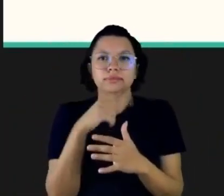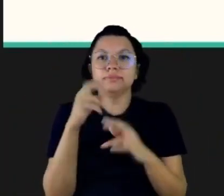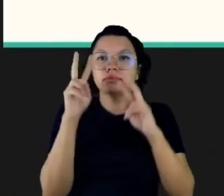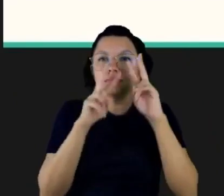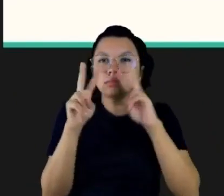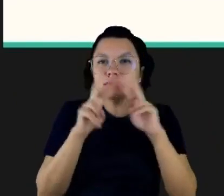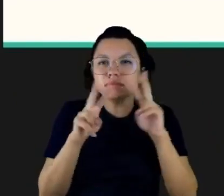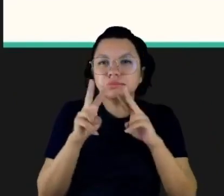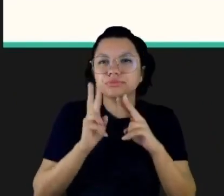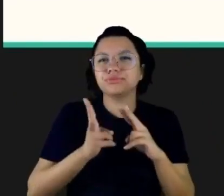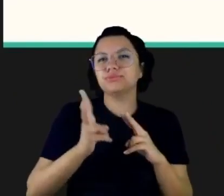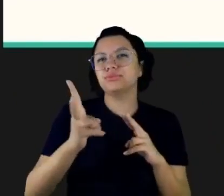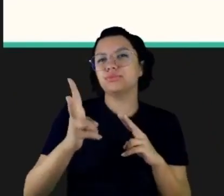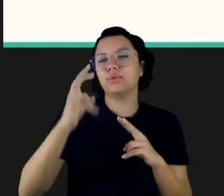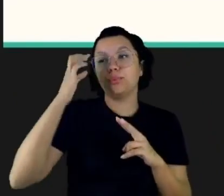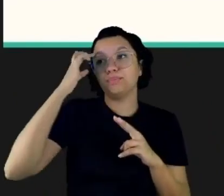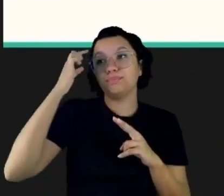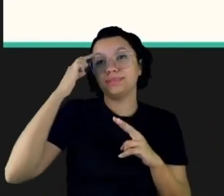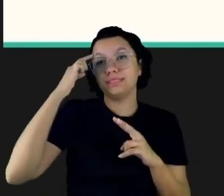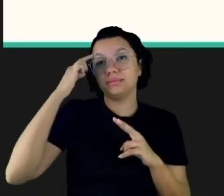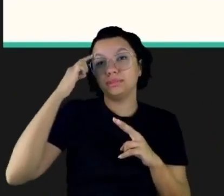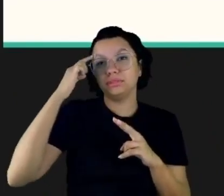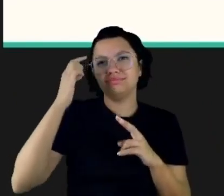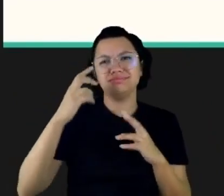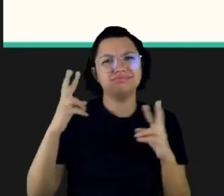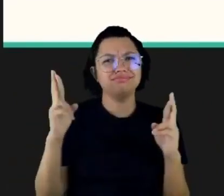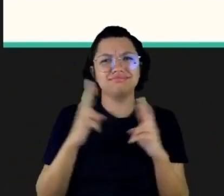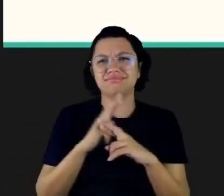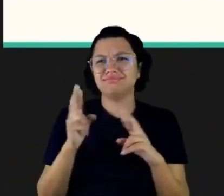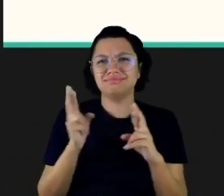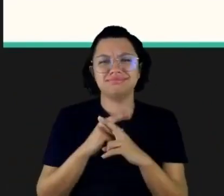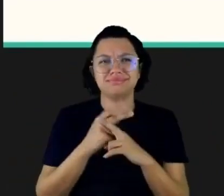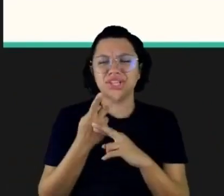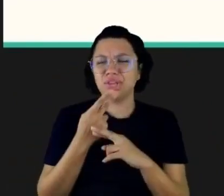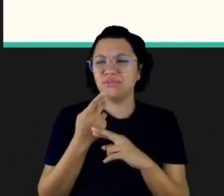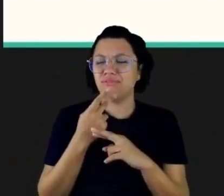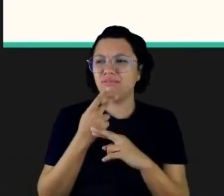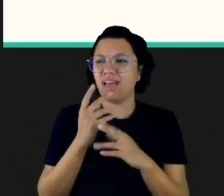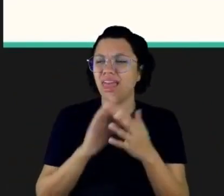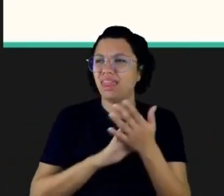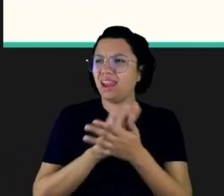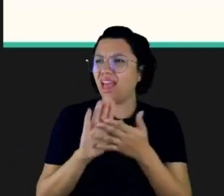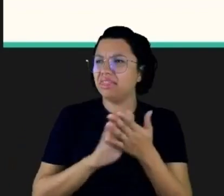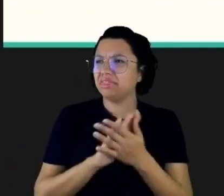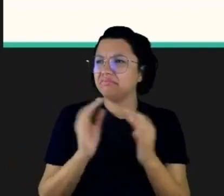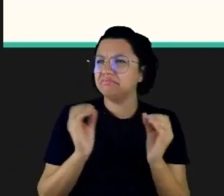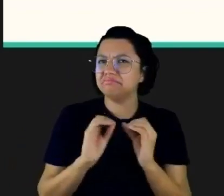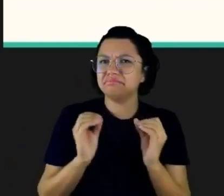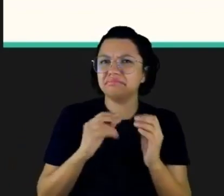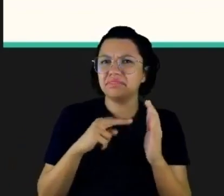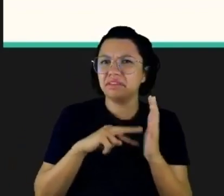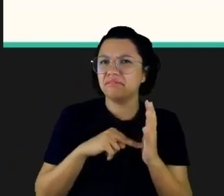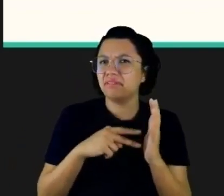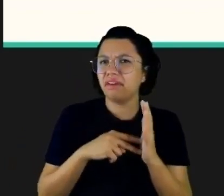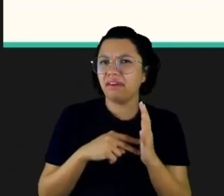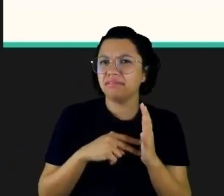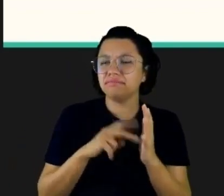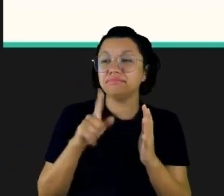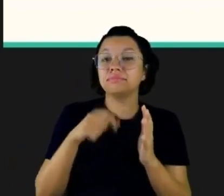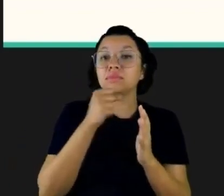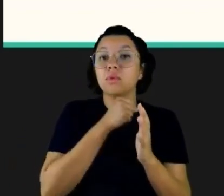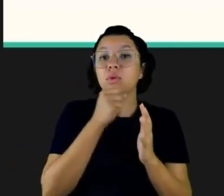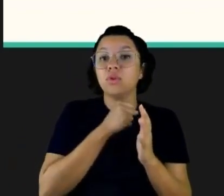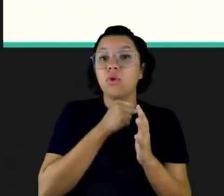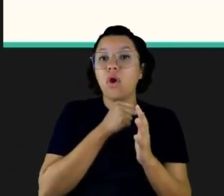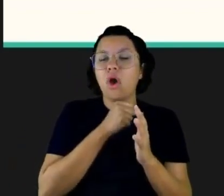o pensamento é incoerente. Aquela pessoa não vai falar coisa com coisa. E é um idoso que do nada começou com